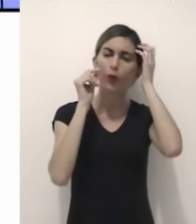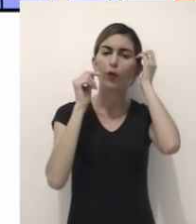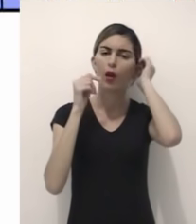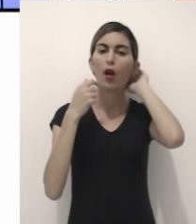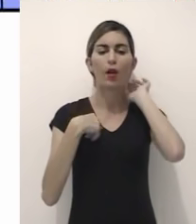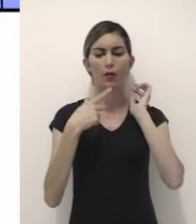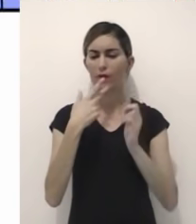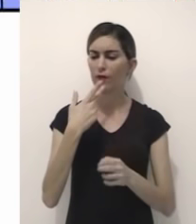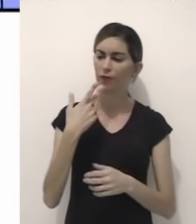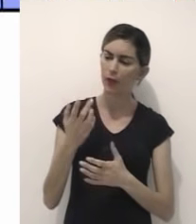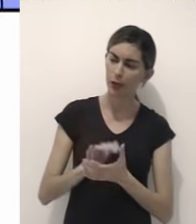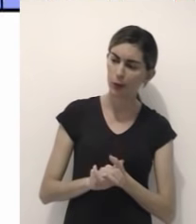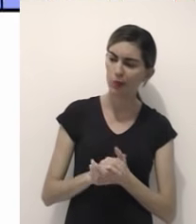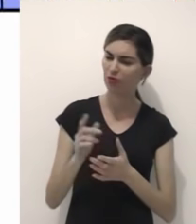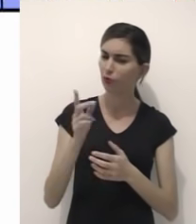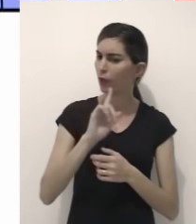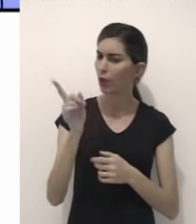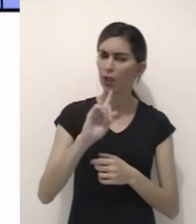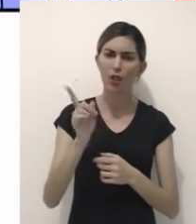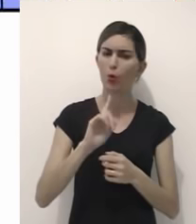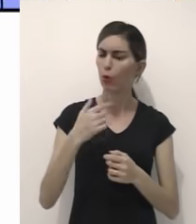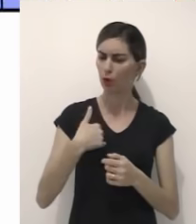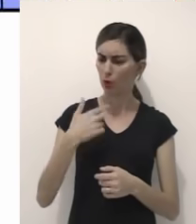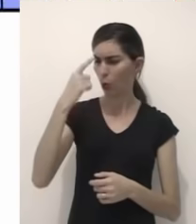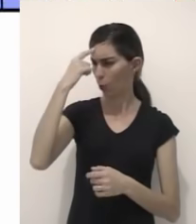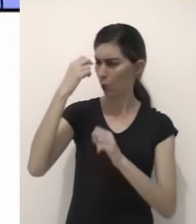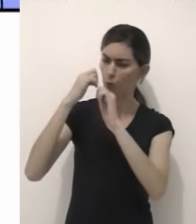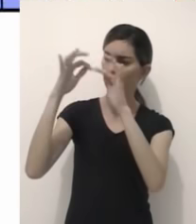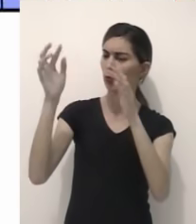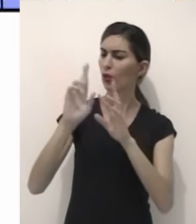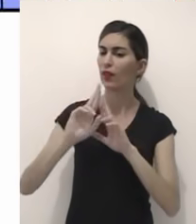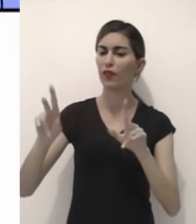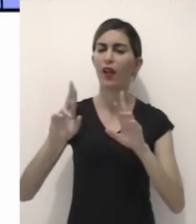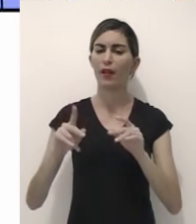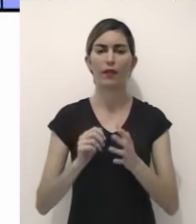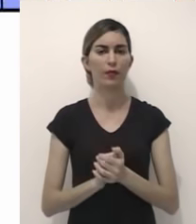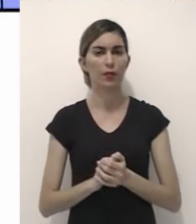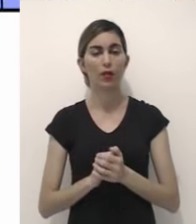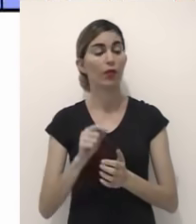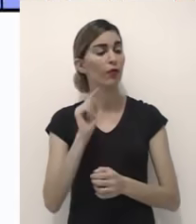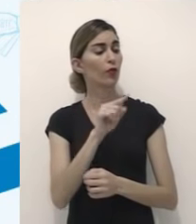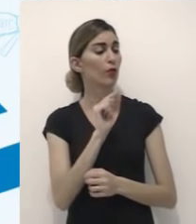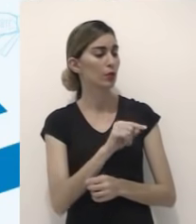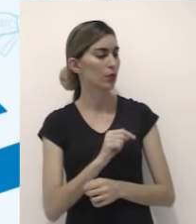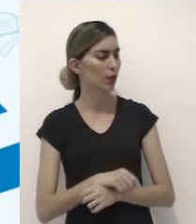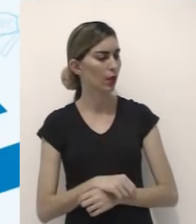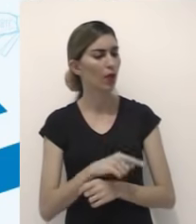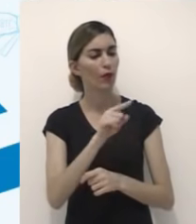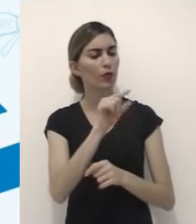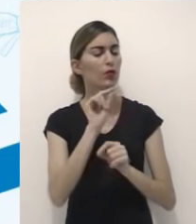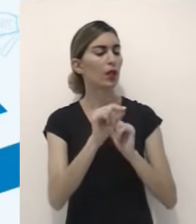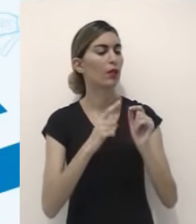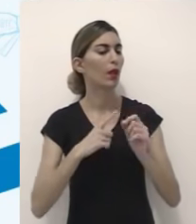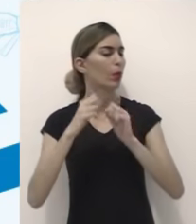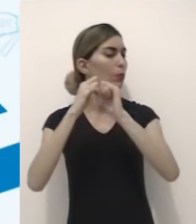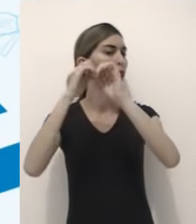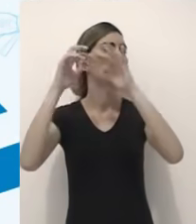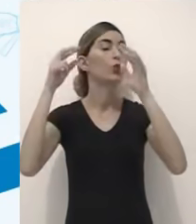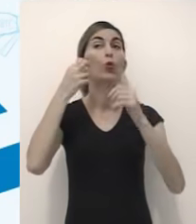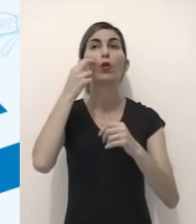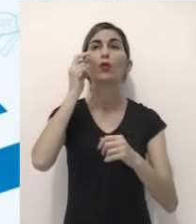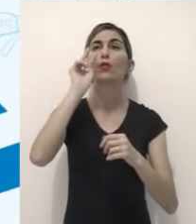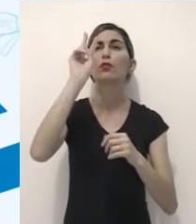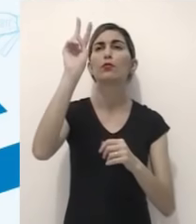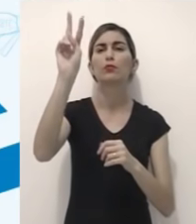cochilo. Aí ela fala: não era isso que eu tinha em mente. E você? O que é que você tem